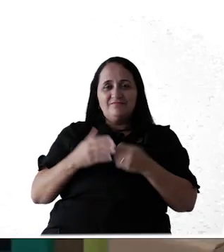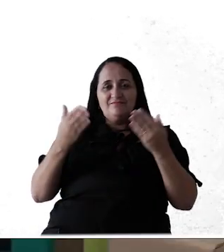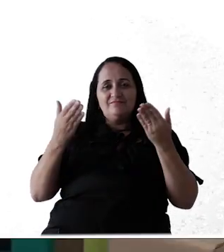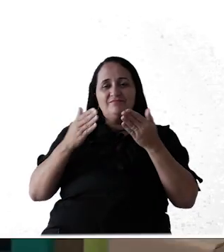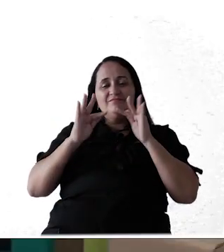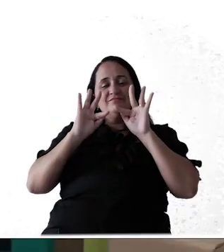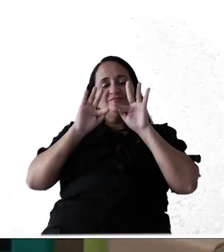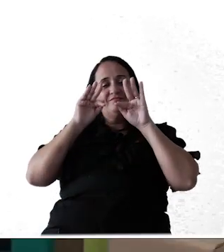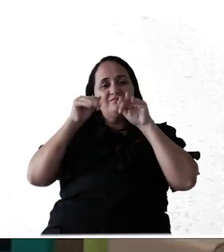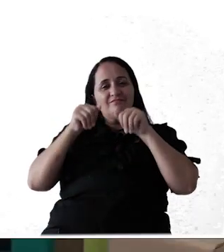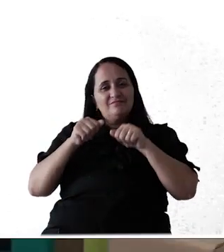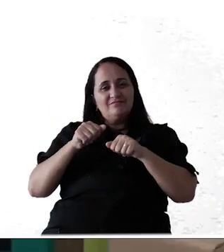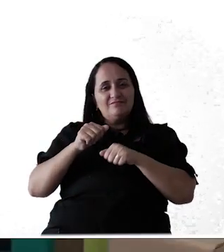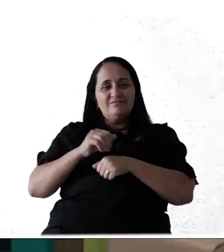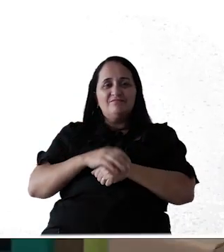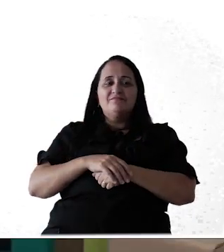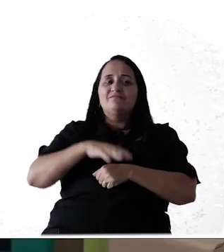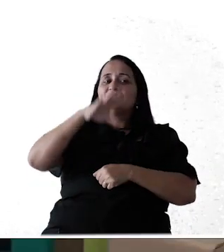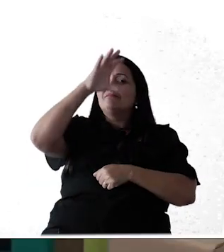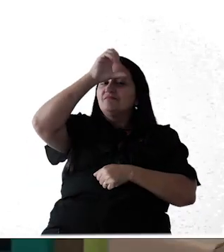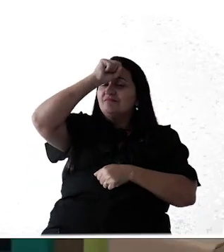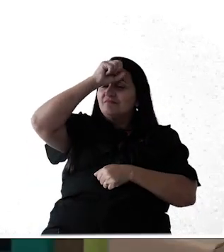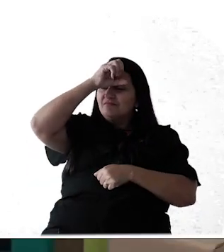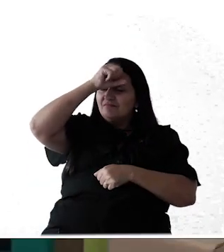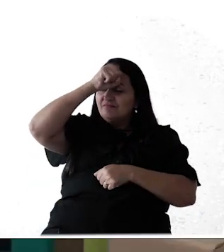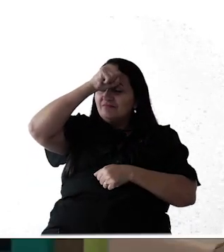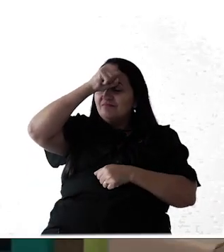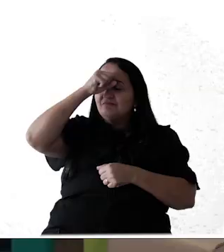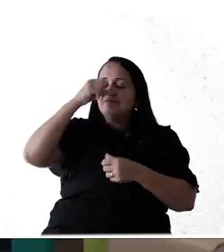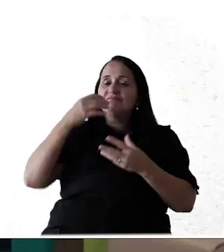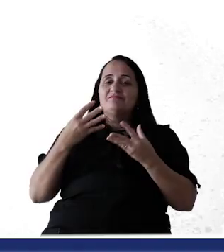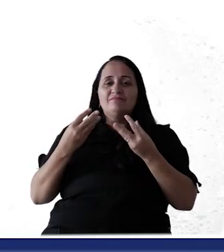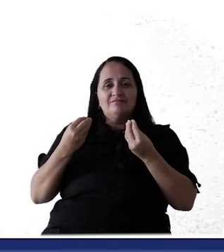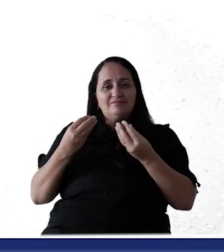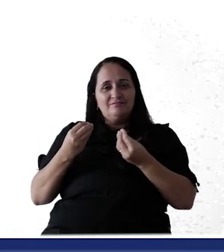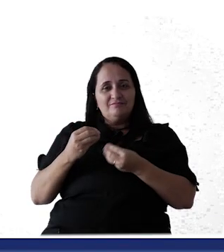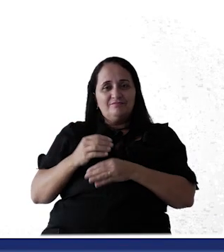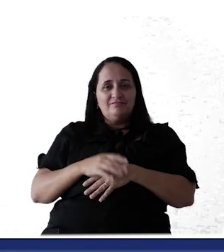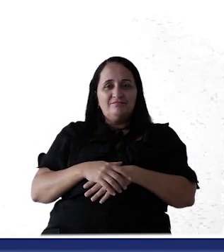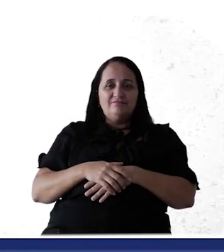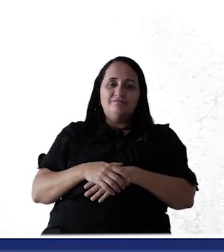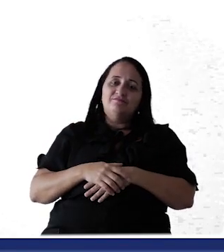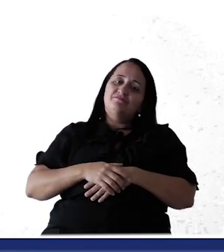chegando ao fim, não é? Aprendemos muito. Sabe como é que eu vou me despedir de